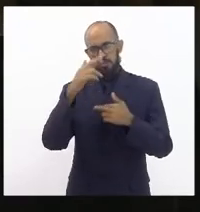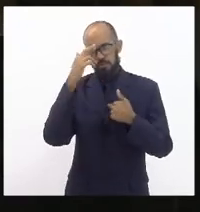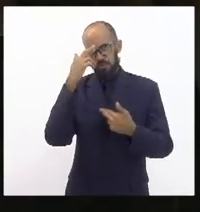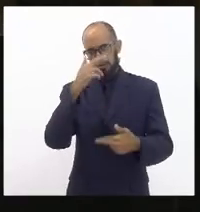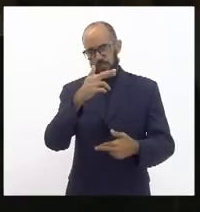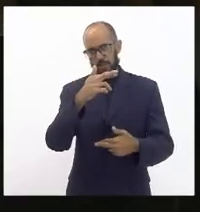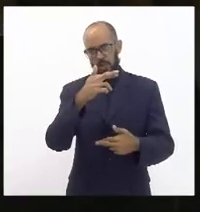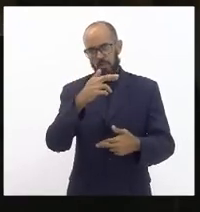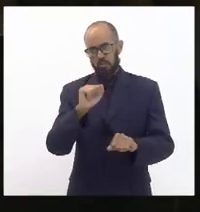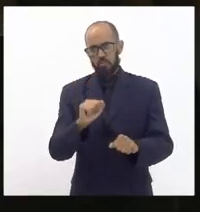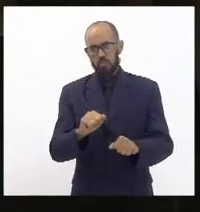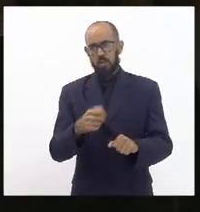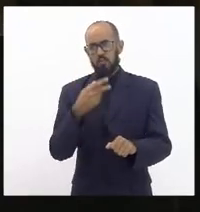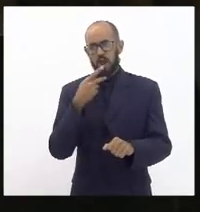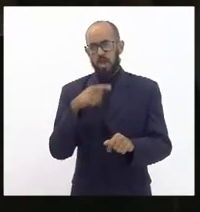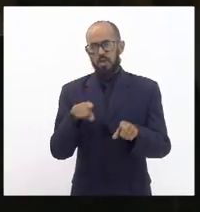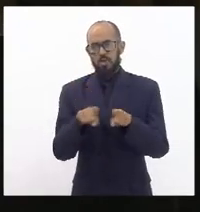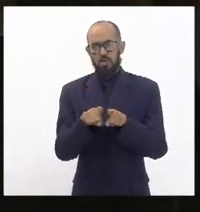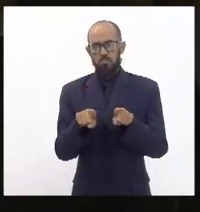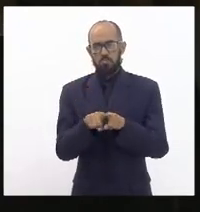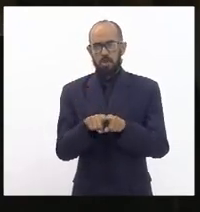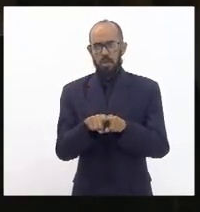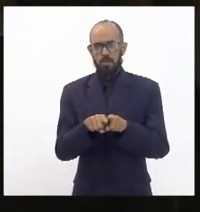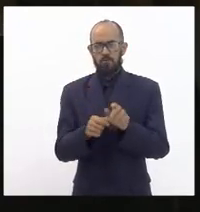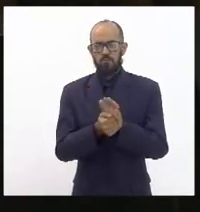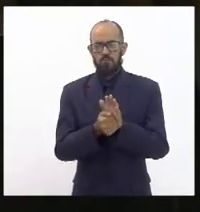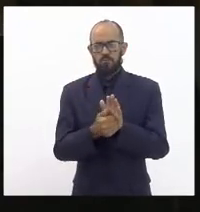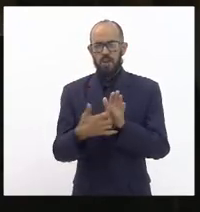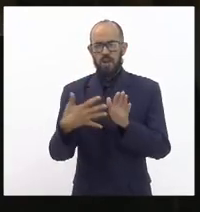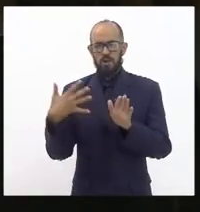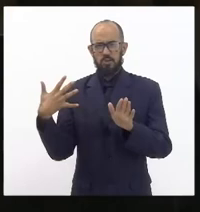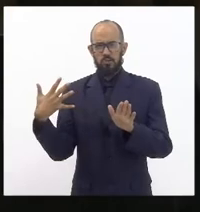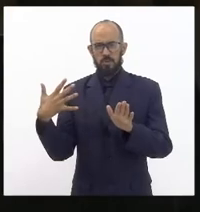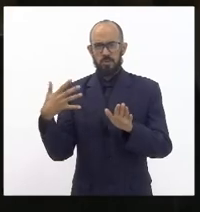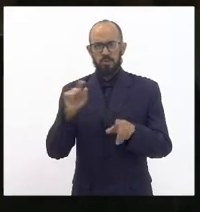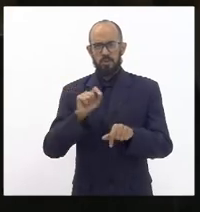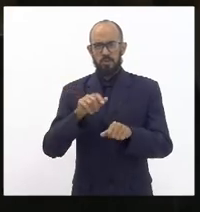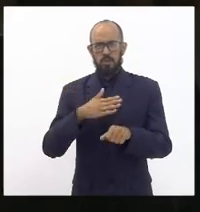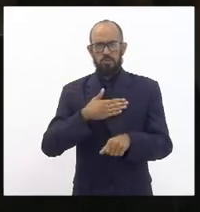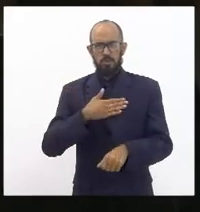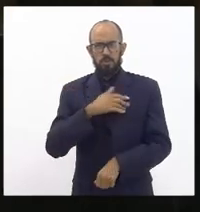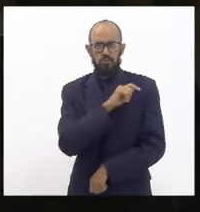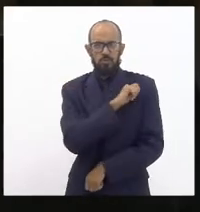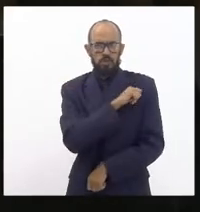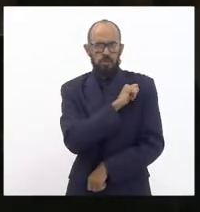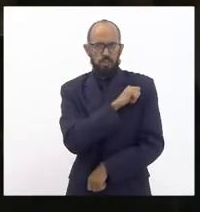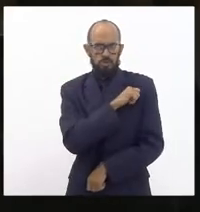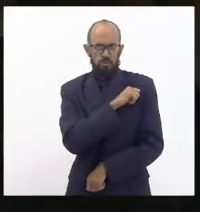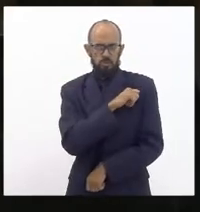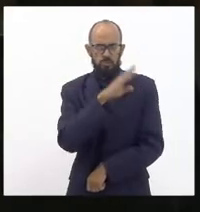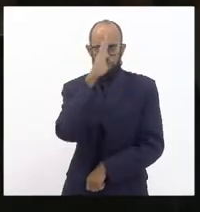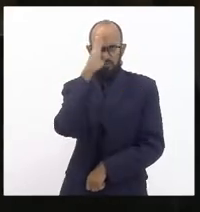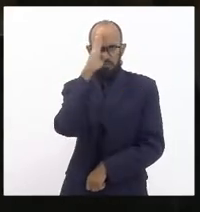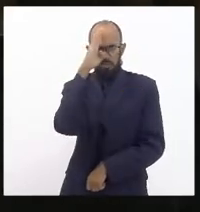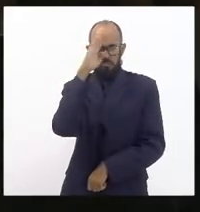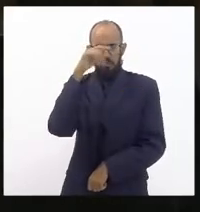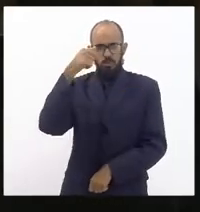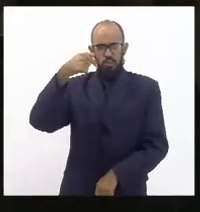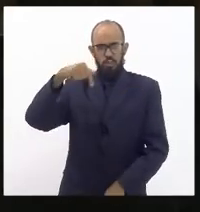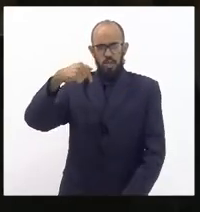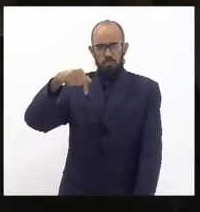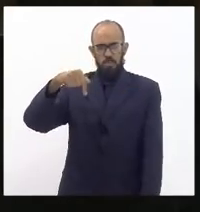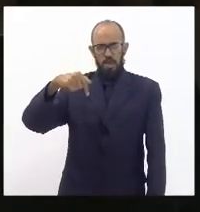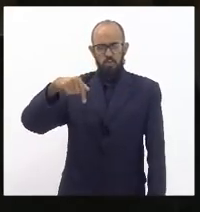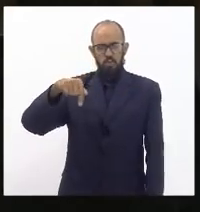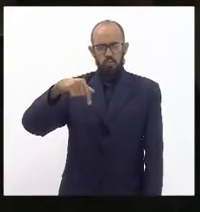respeitada falei relatei aqui diversas vezes das minhas fiscalizações principalmente no município de Queimados